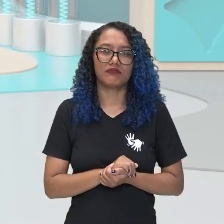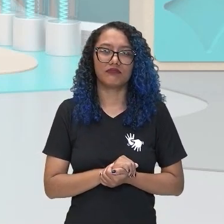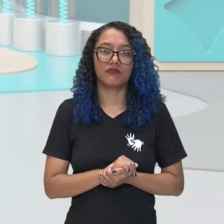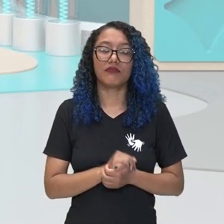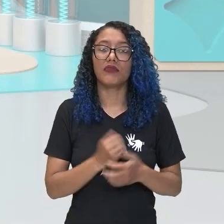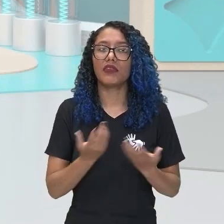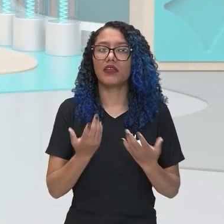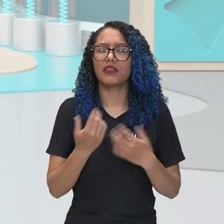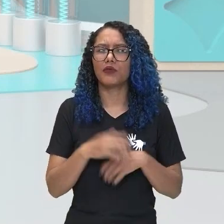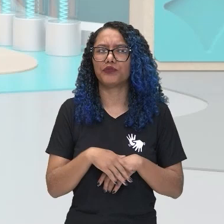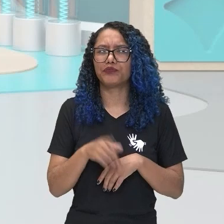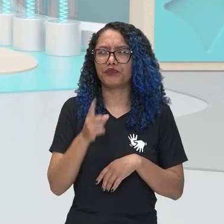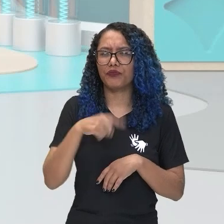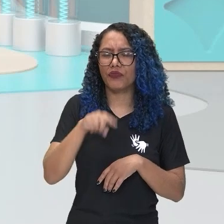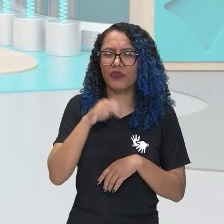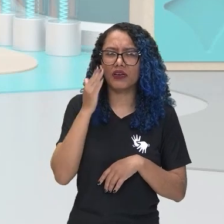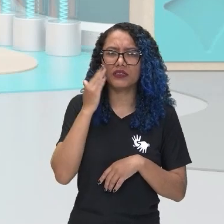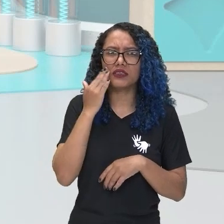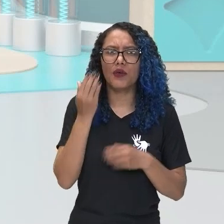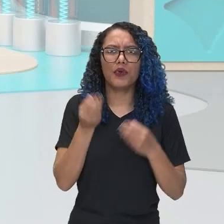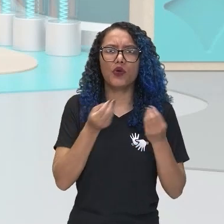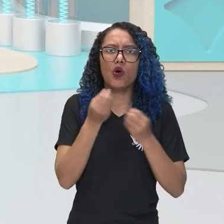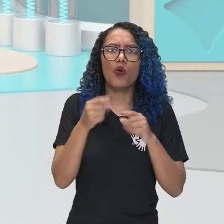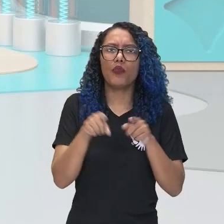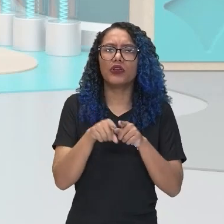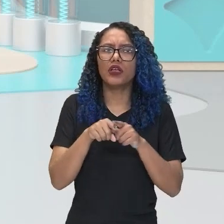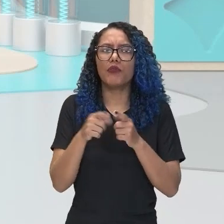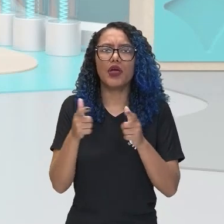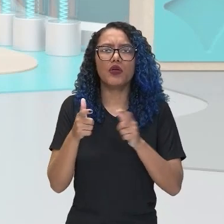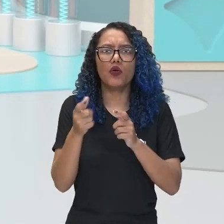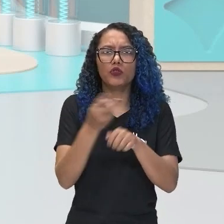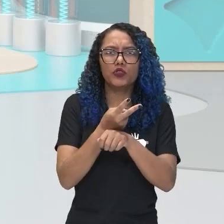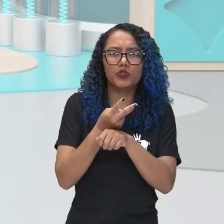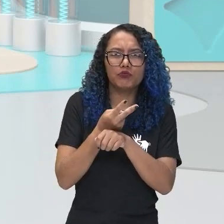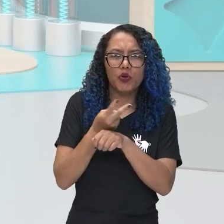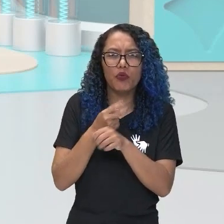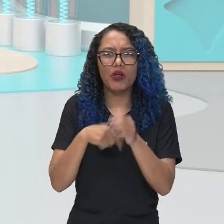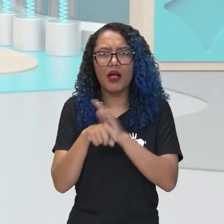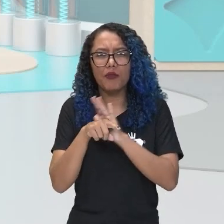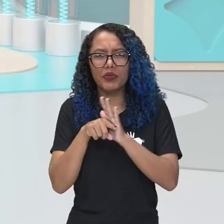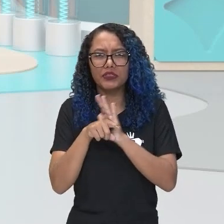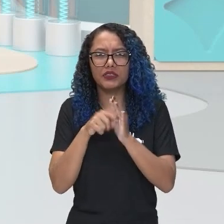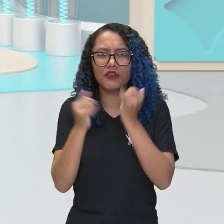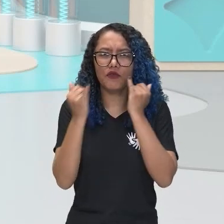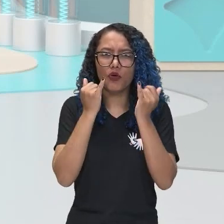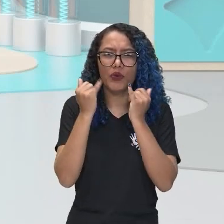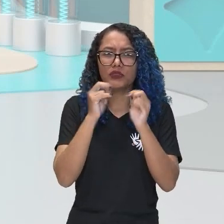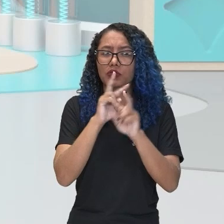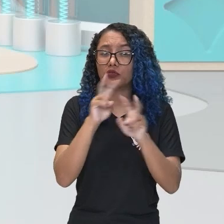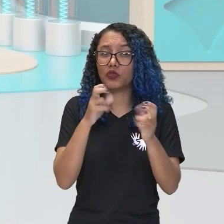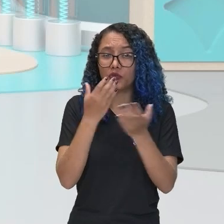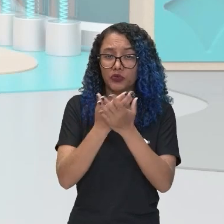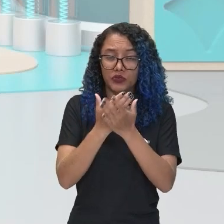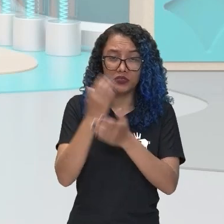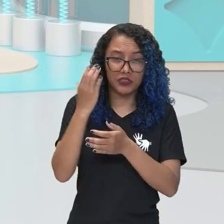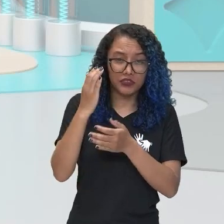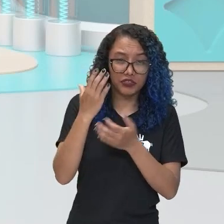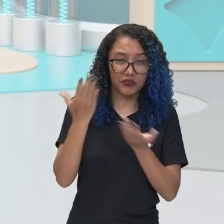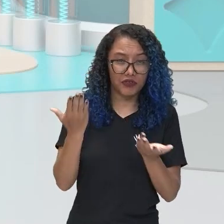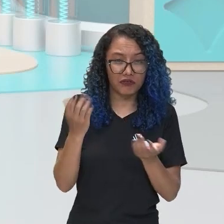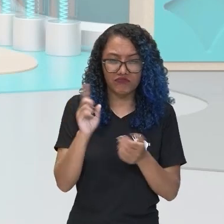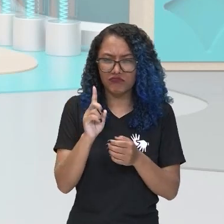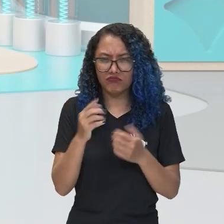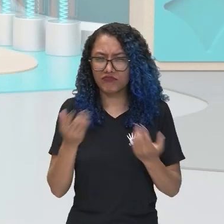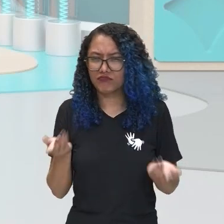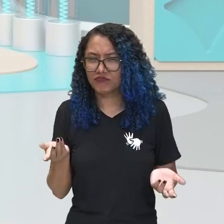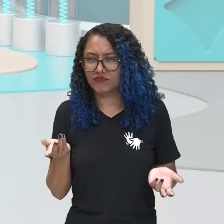onde buscar informação sobre estudos científicos? Não sabe?